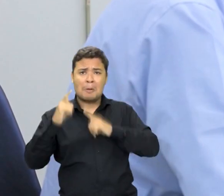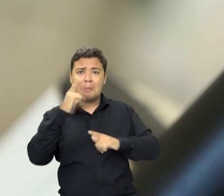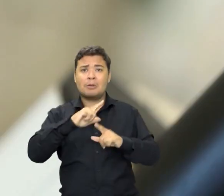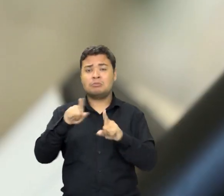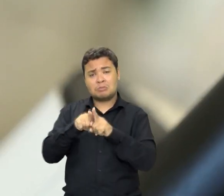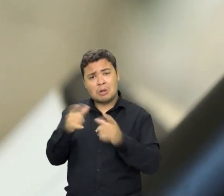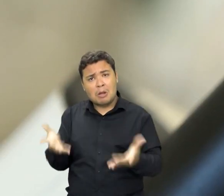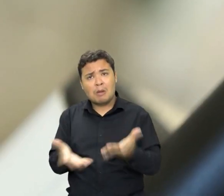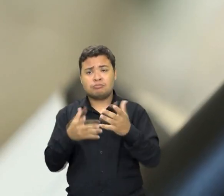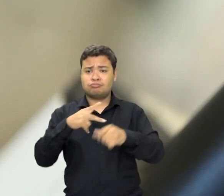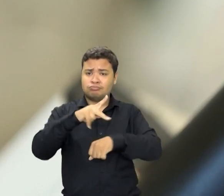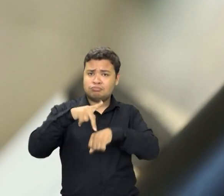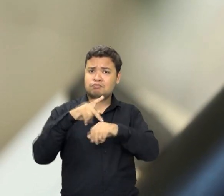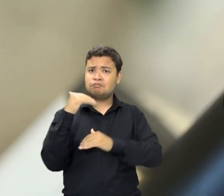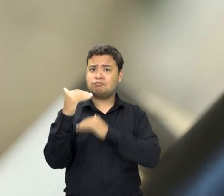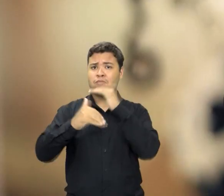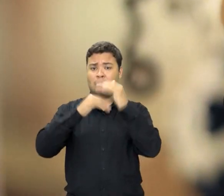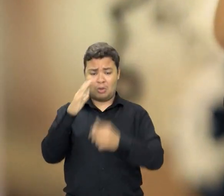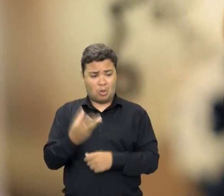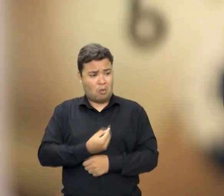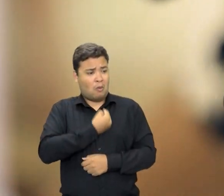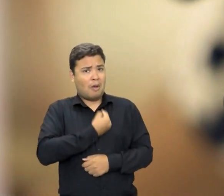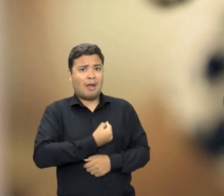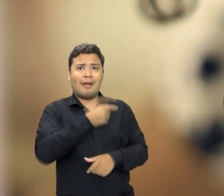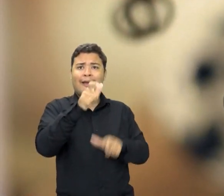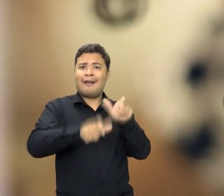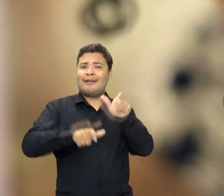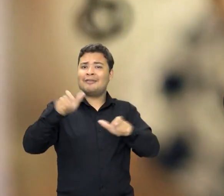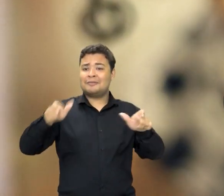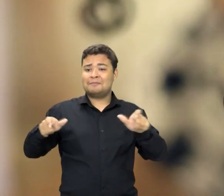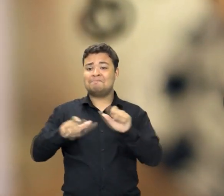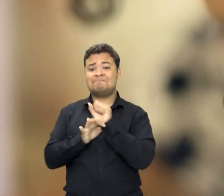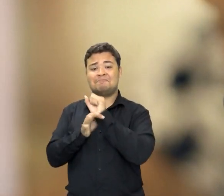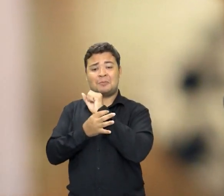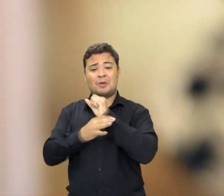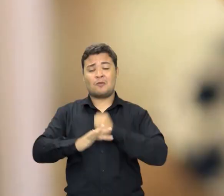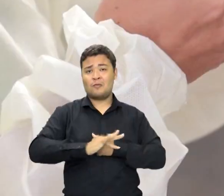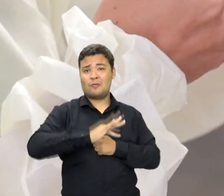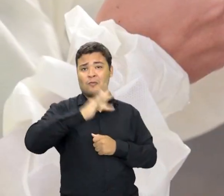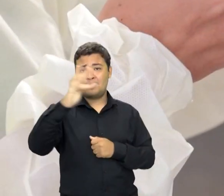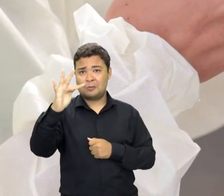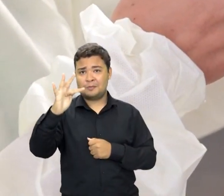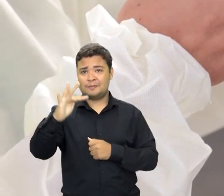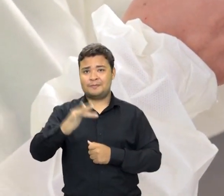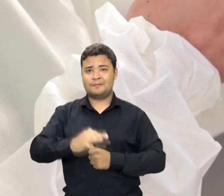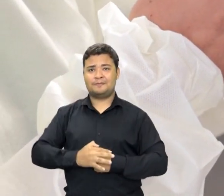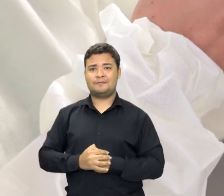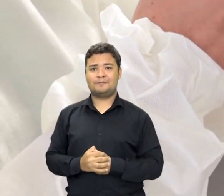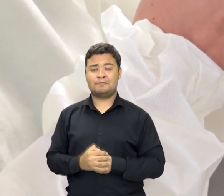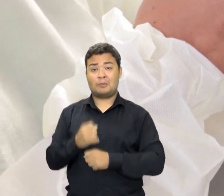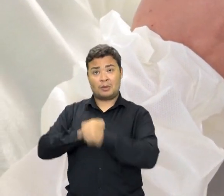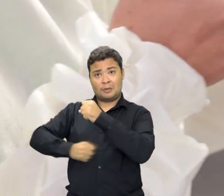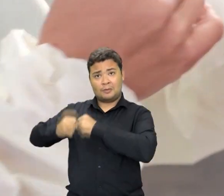soluções, promove a evolução de um país, melhora a qualidade de vida das pessoas e garante o futuro.